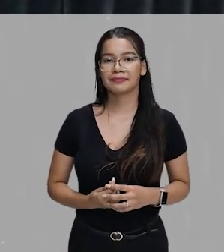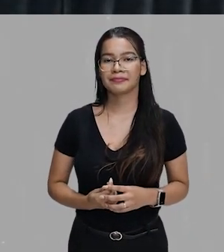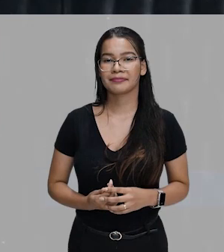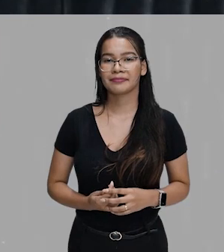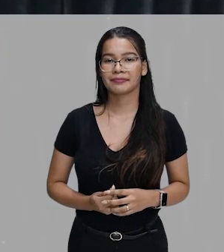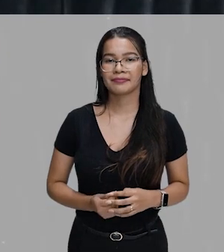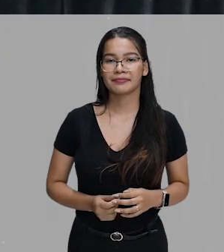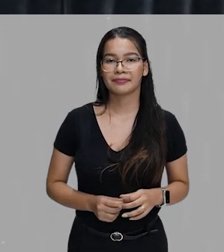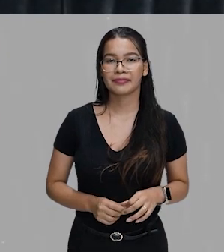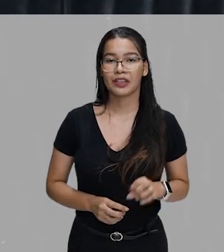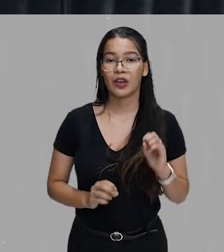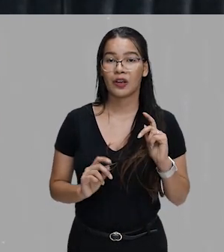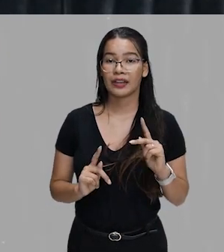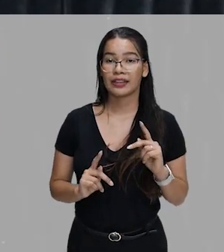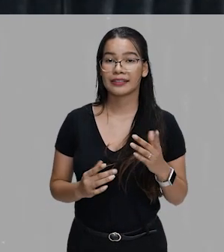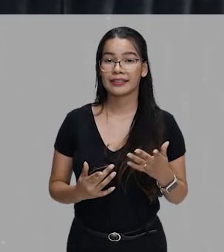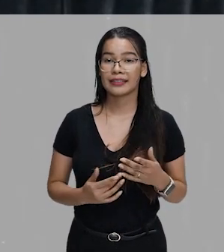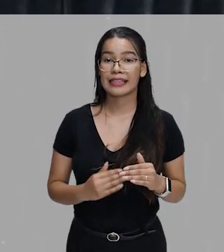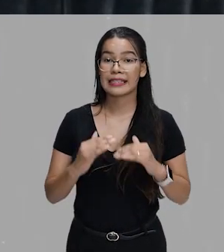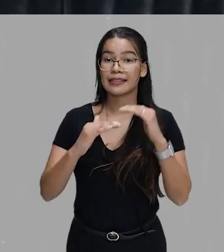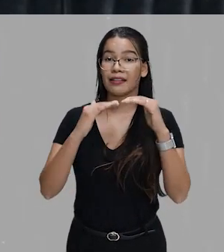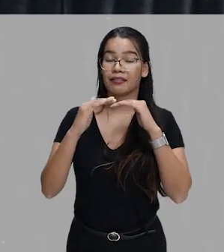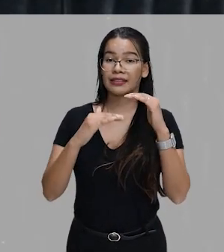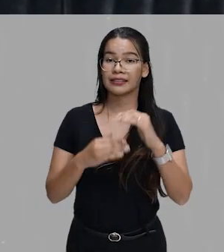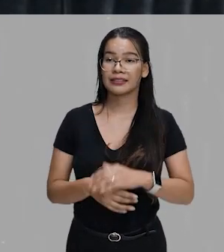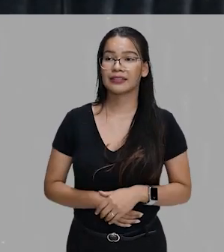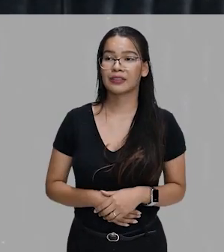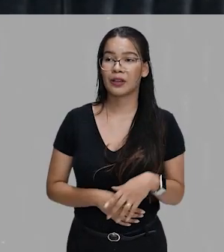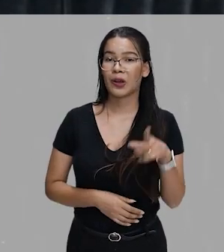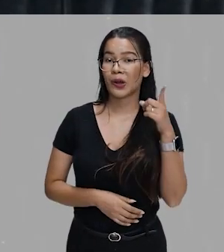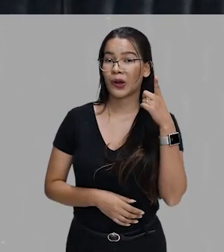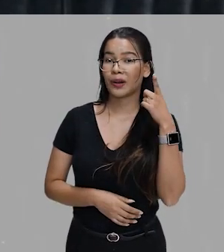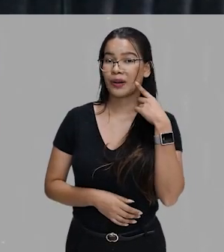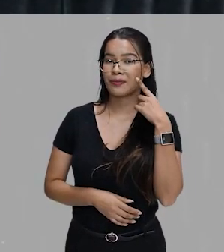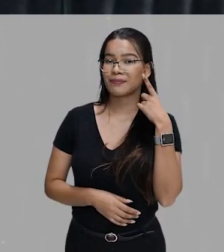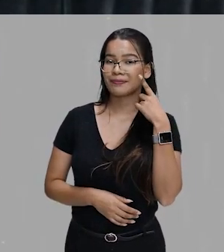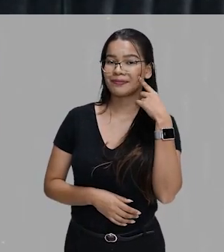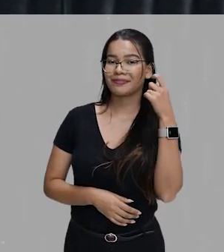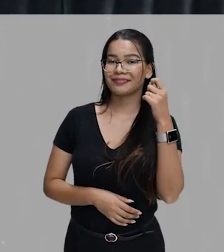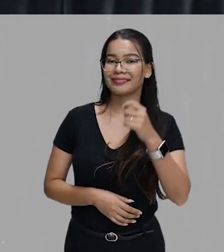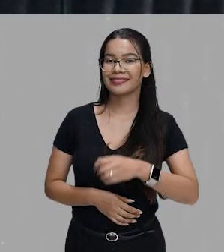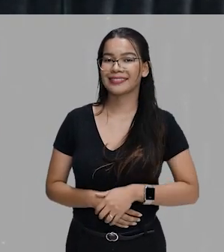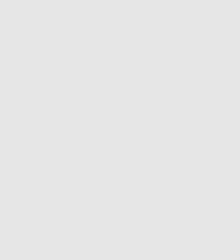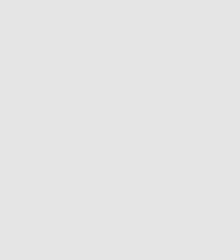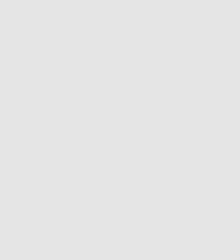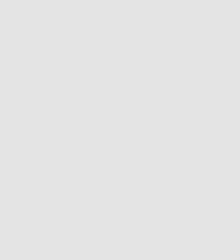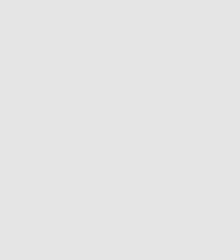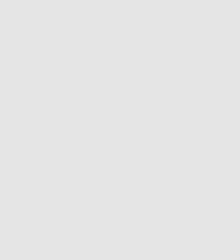bem à frente, tá certo? Em sequência. Compliquei?